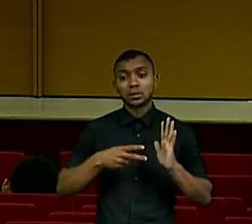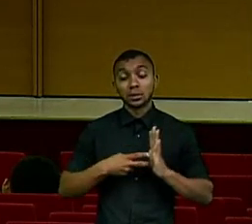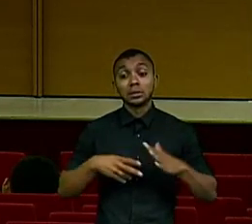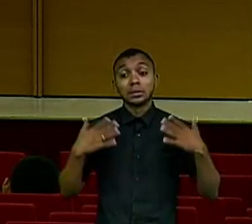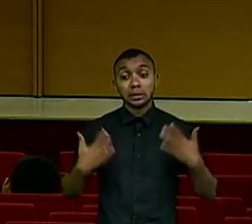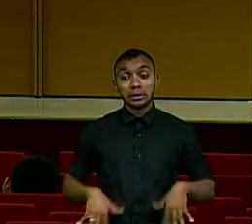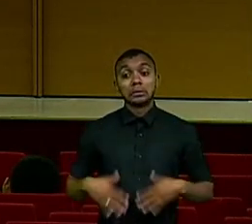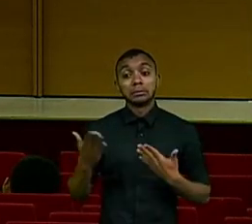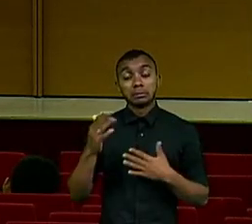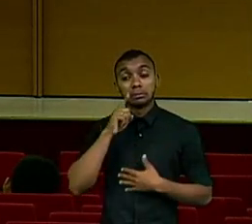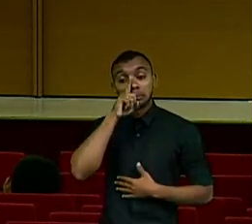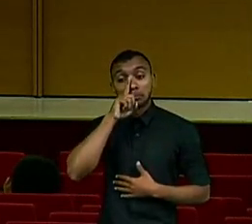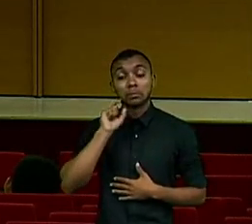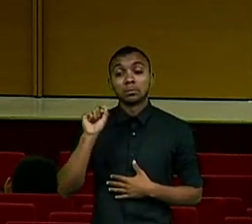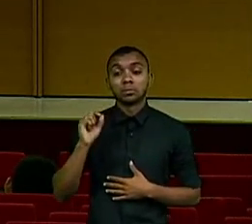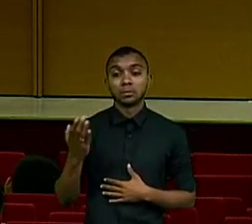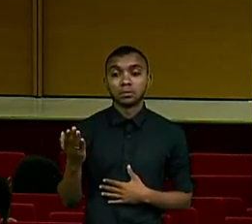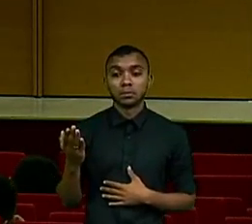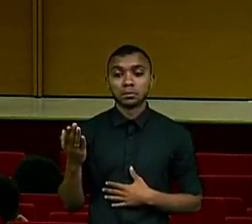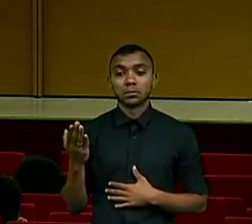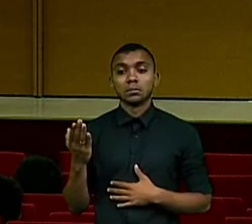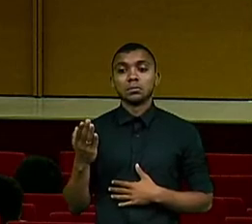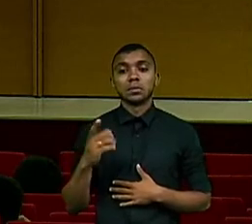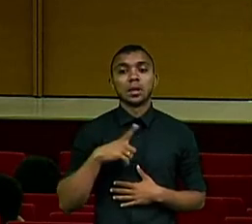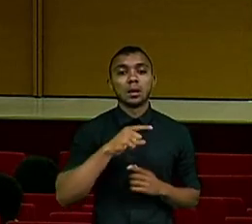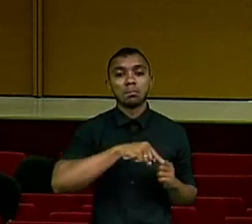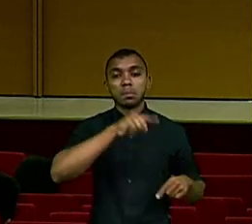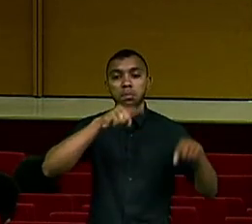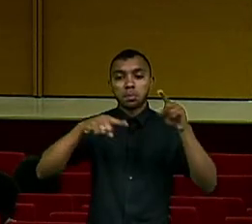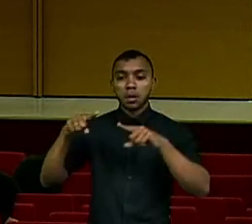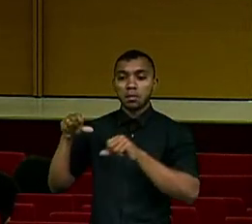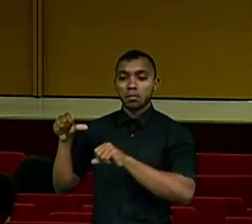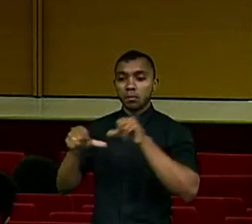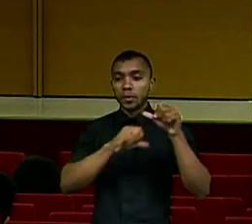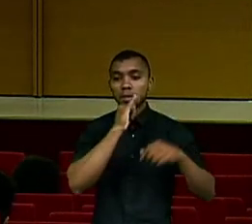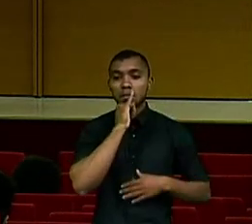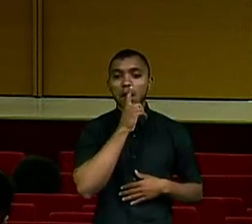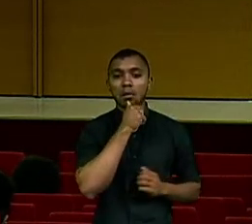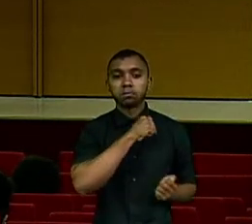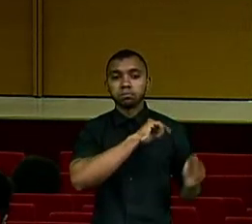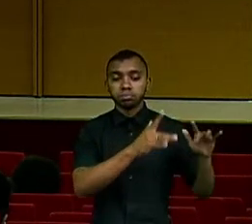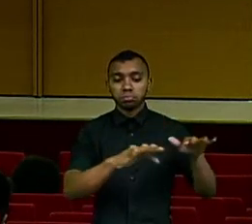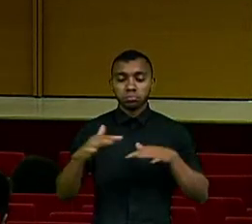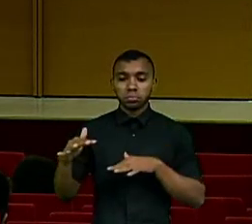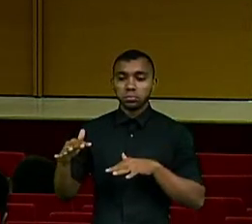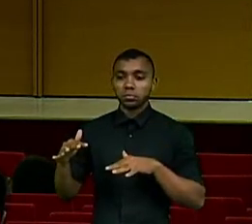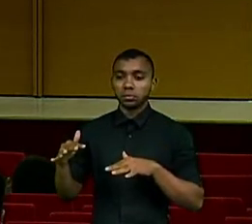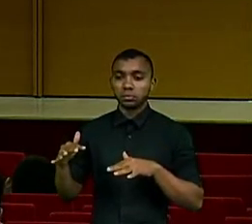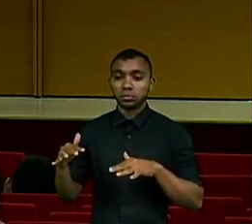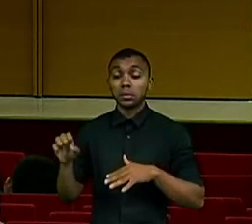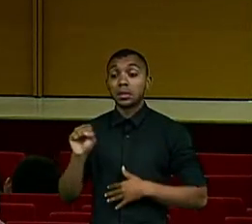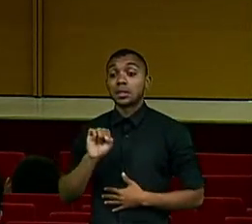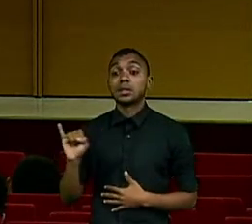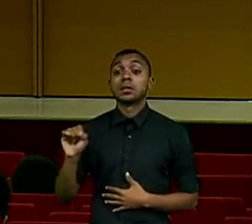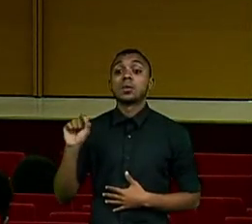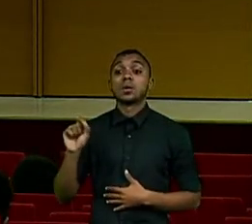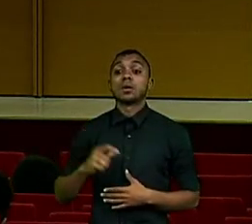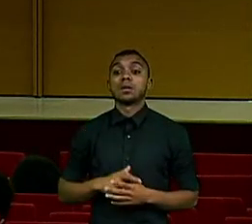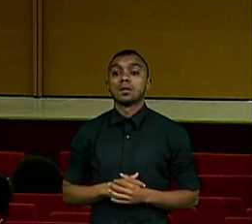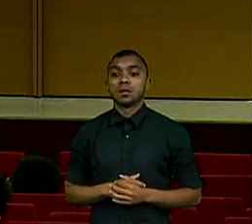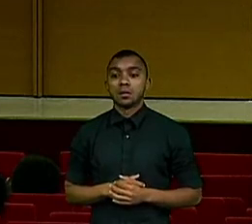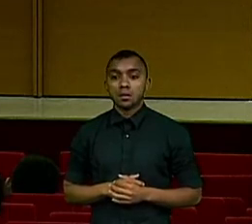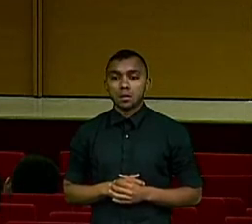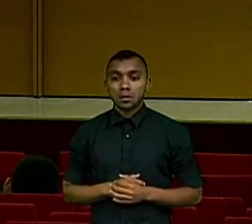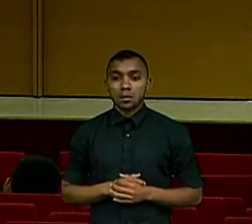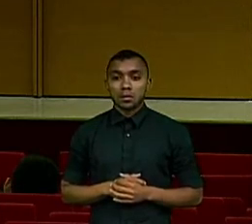pode causar assim uma oscilação como é o caso do maremoto se for por exemplo uma uma